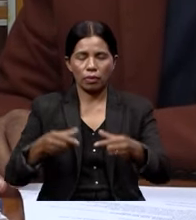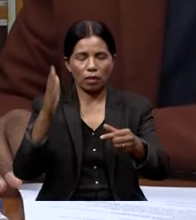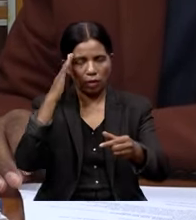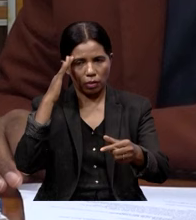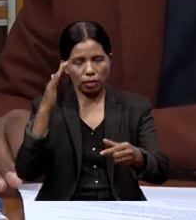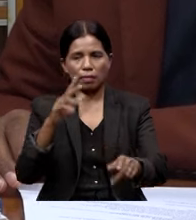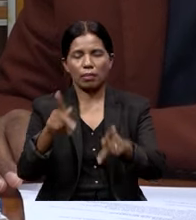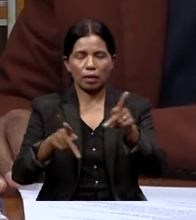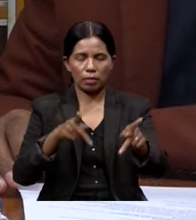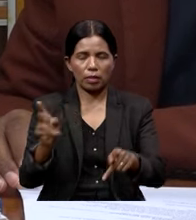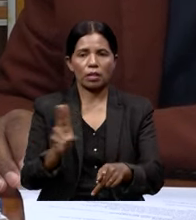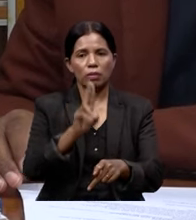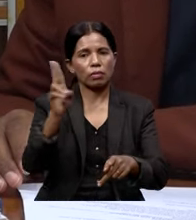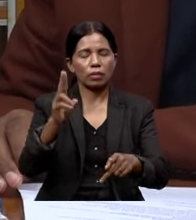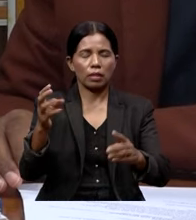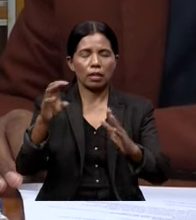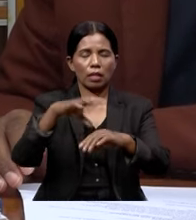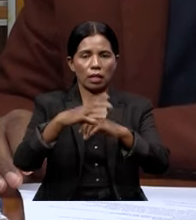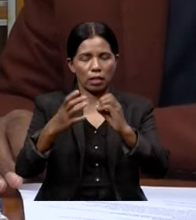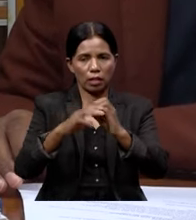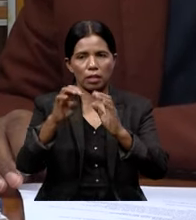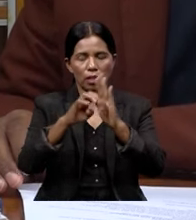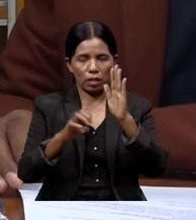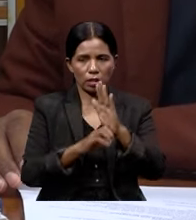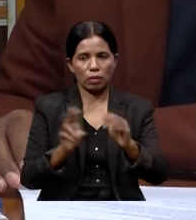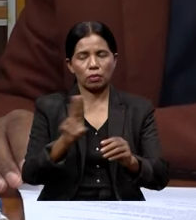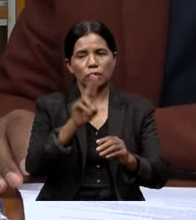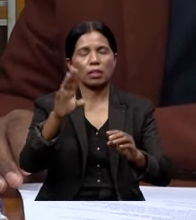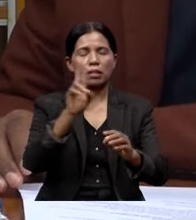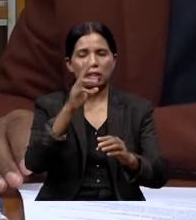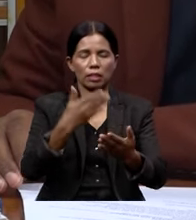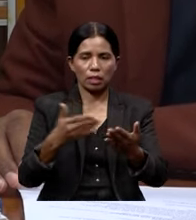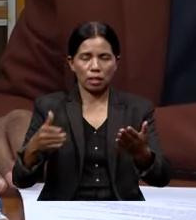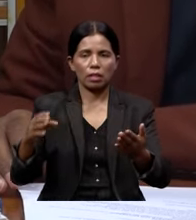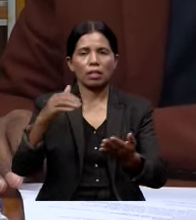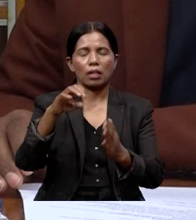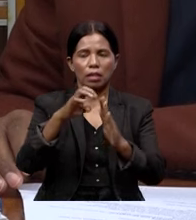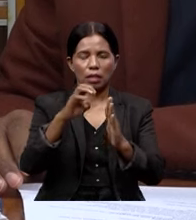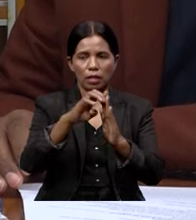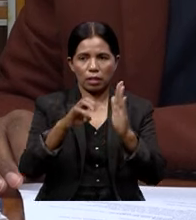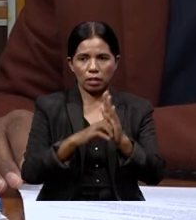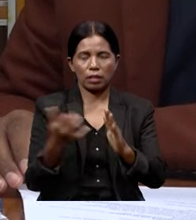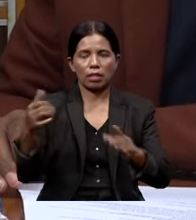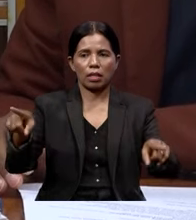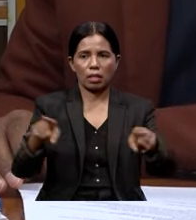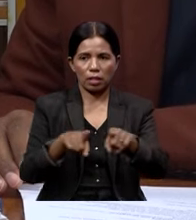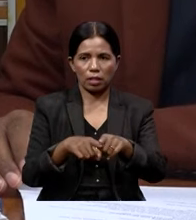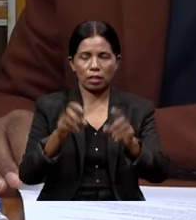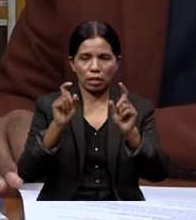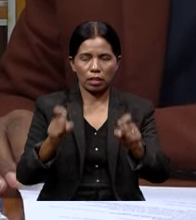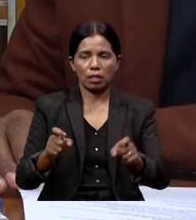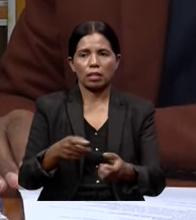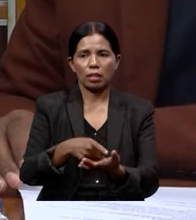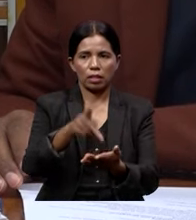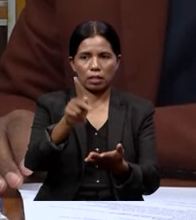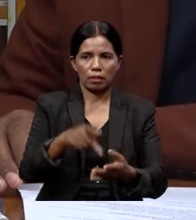itnia arrendatário serne utiliza sasang estado halo arrendamento sira nudar arrendatário sira tangi obrigação